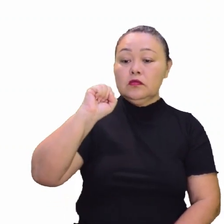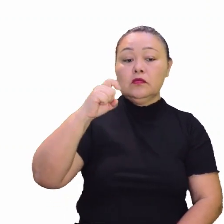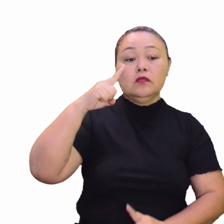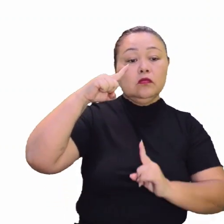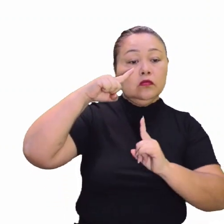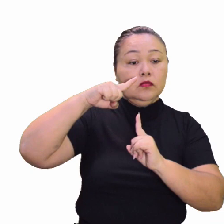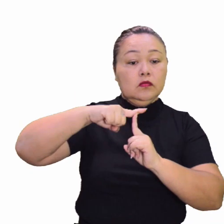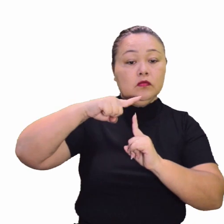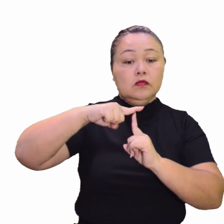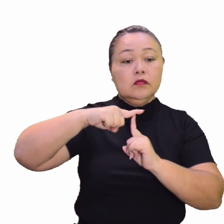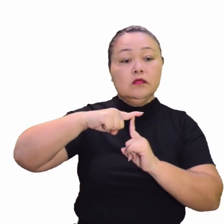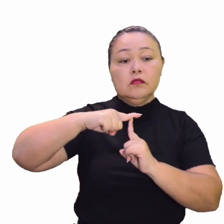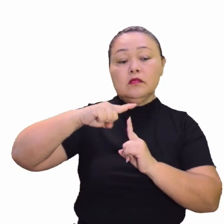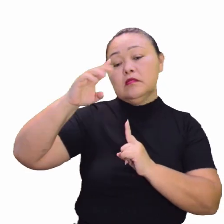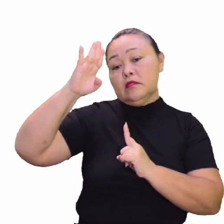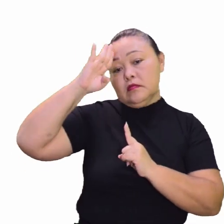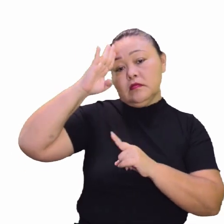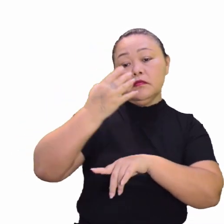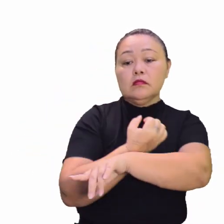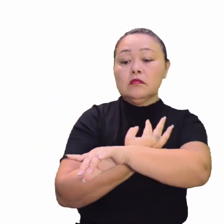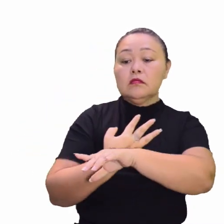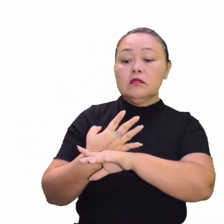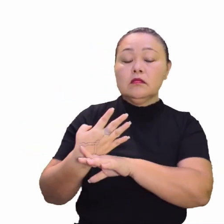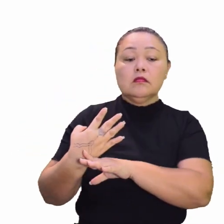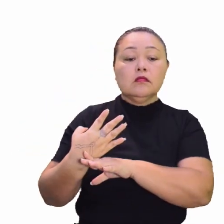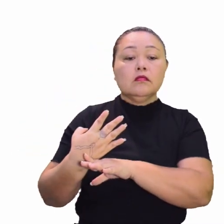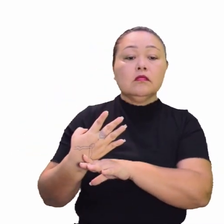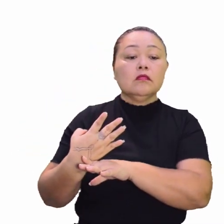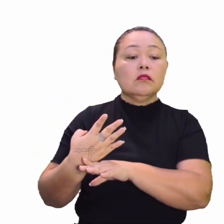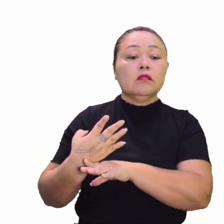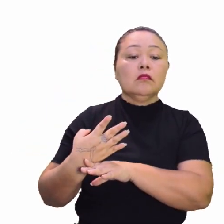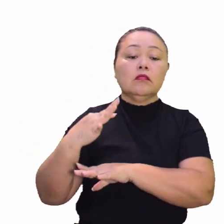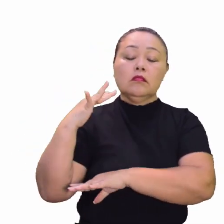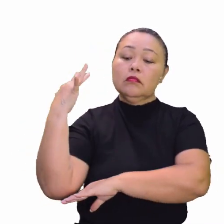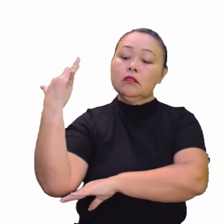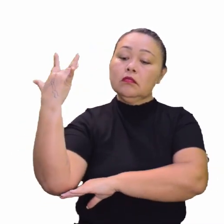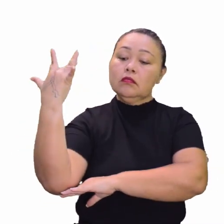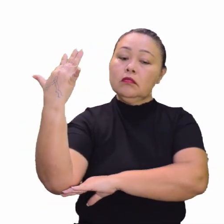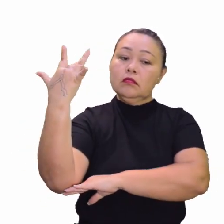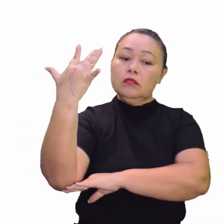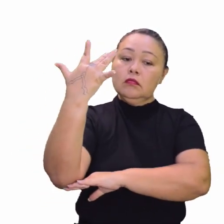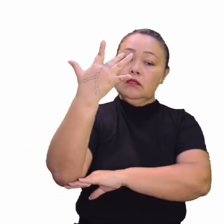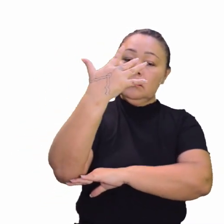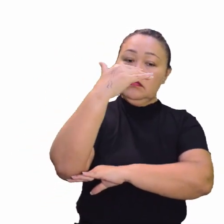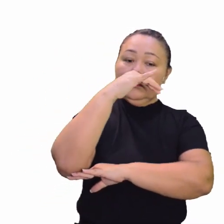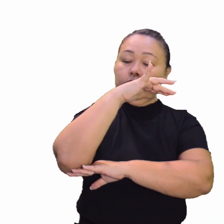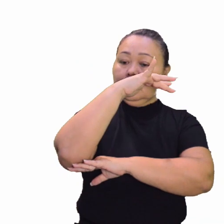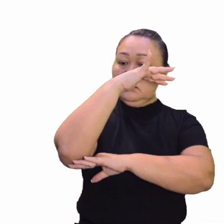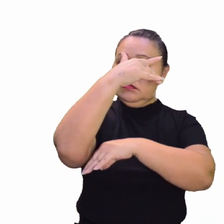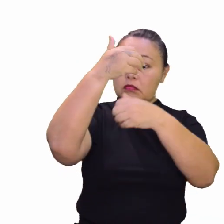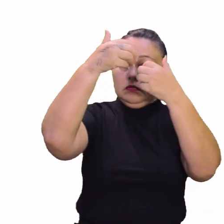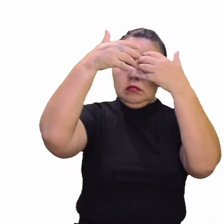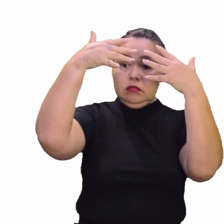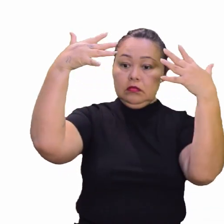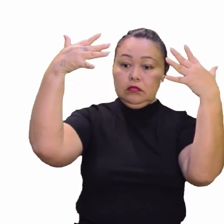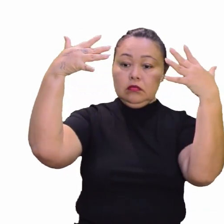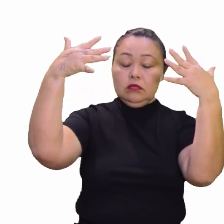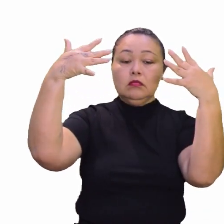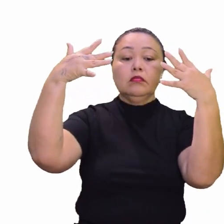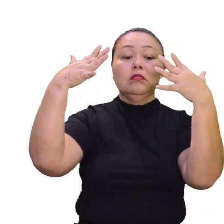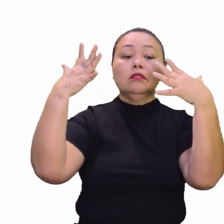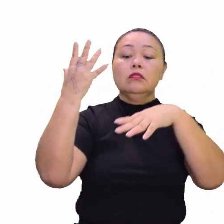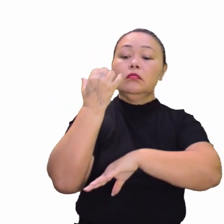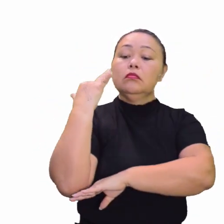8 tipos de vegetação principais. Muito bem. A floresta ombrófila aberta,